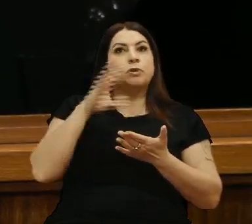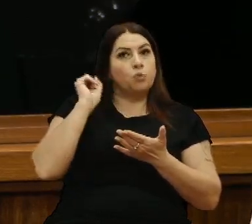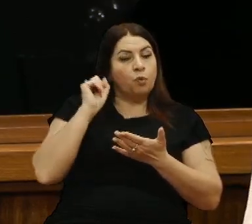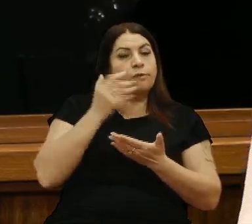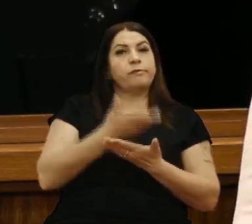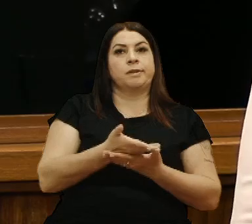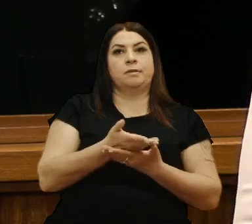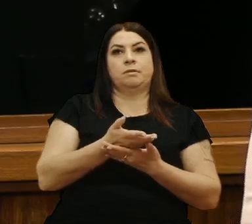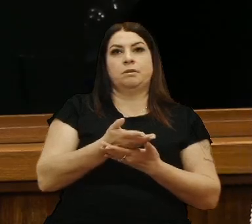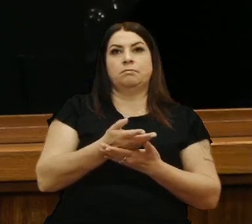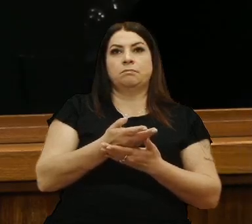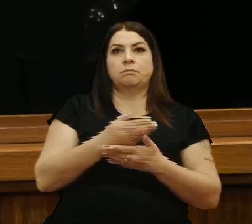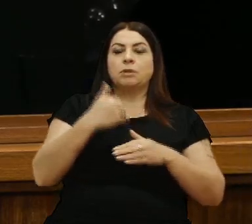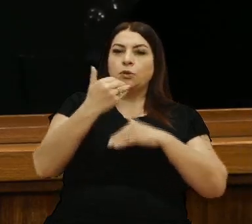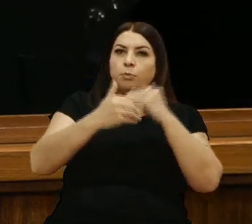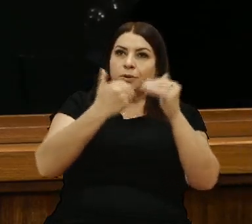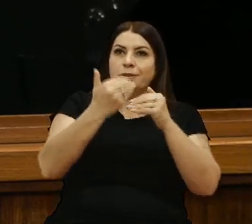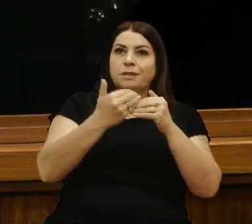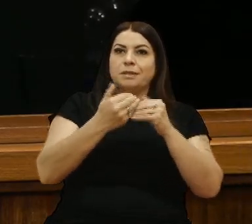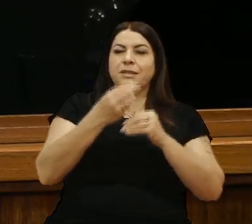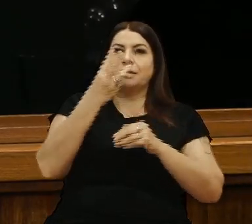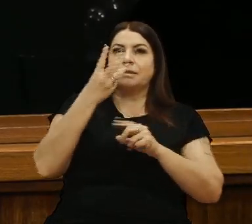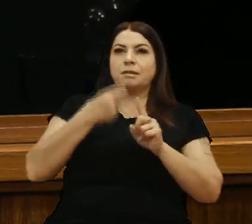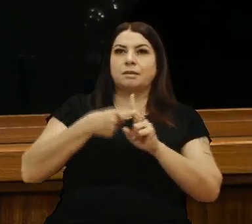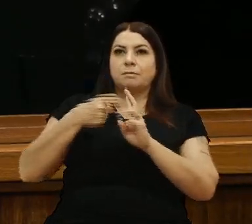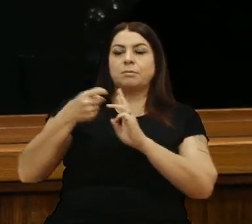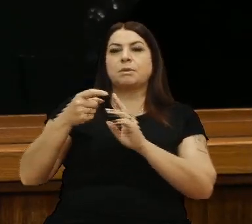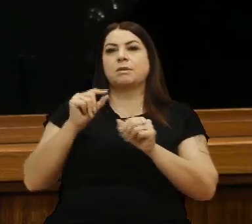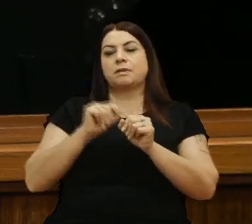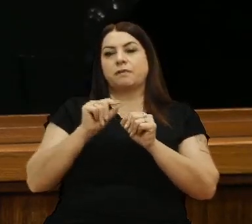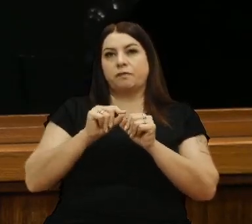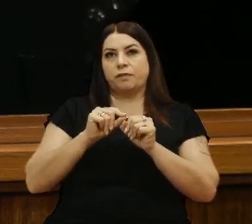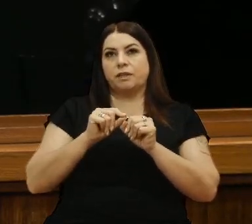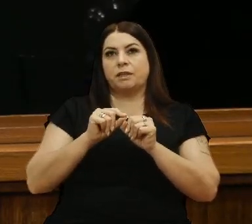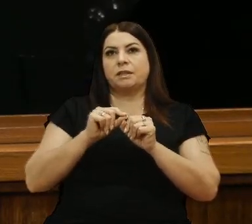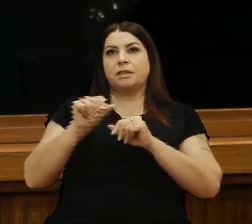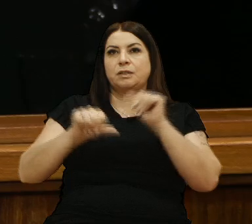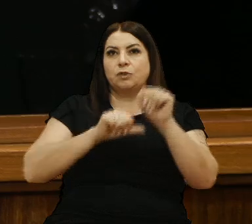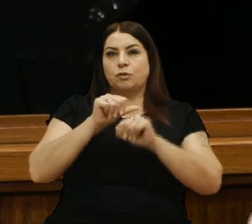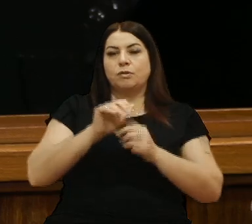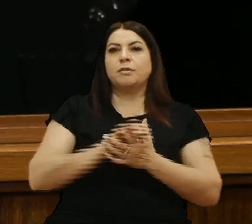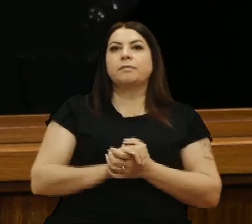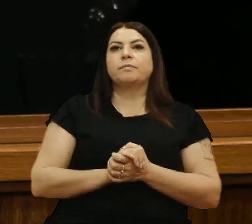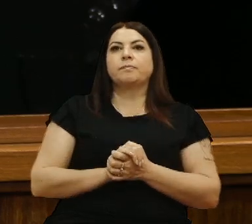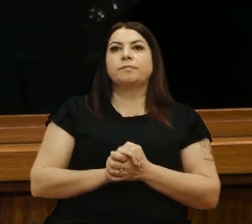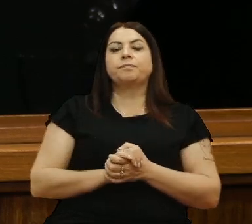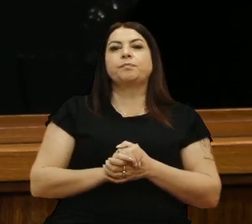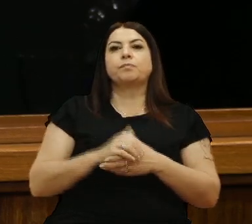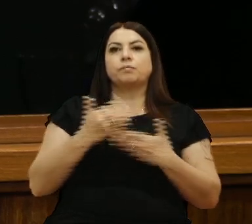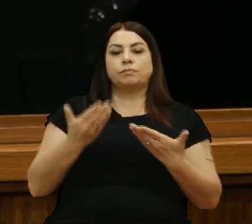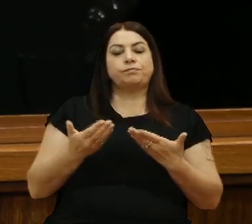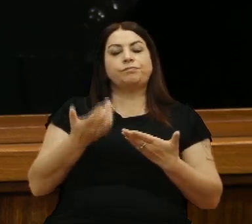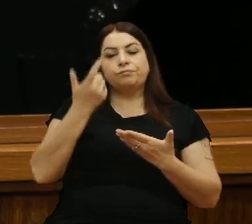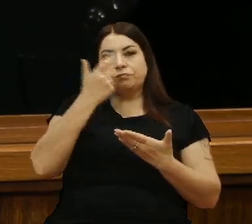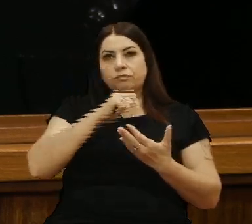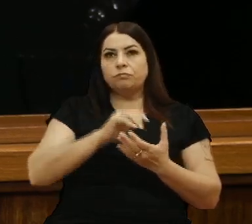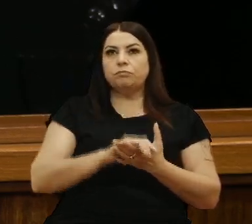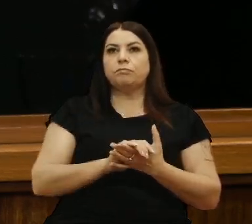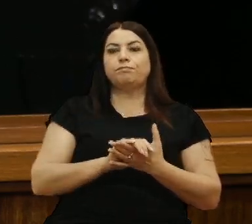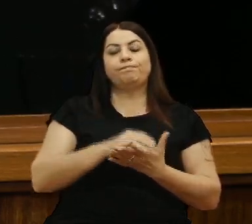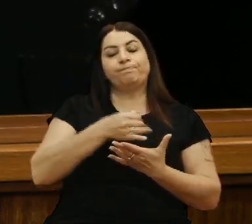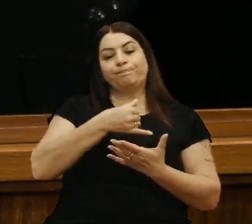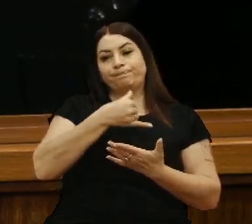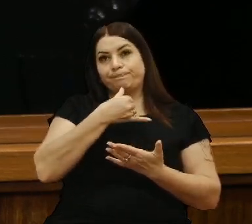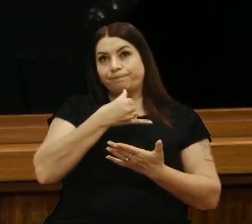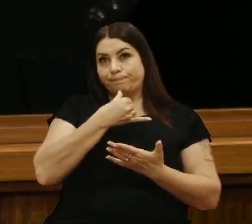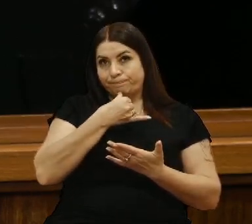ouvida nesse processo de 3 meses que está sendo feita essas transferências. Então, eu acho, assim, triste,